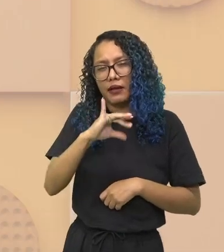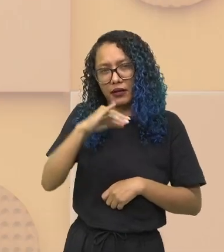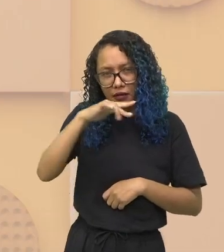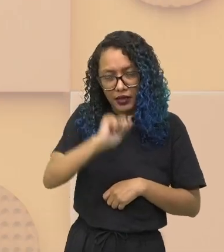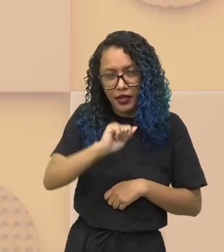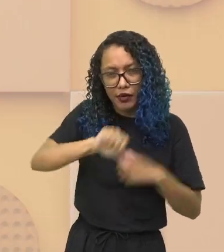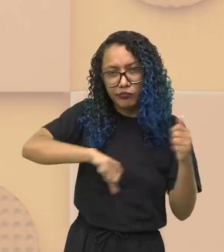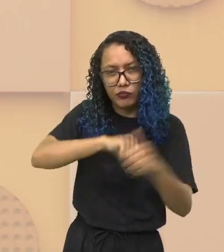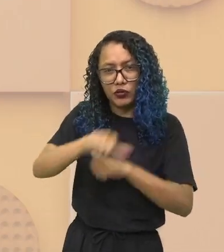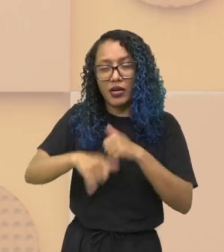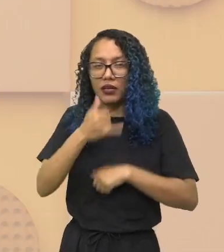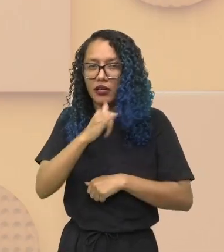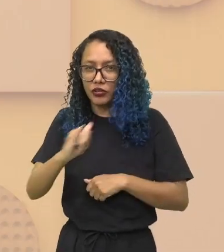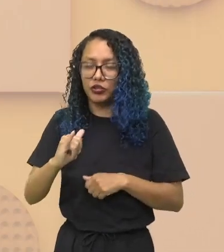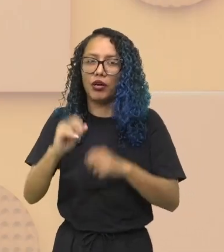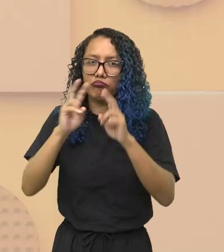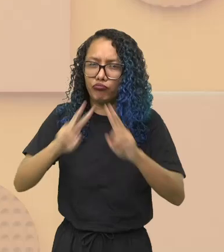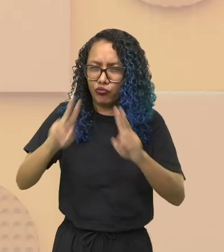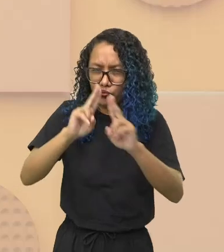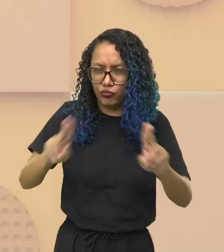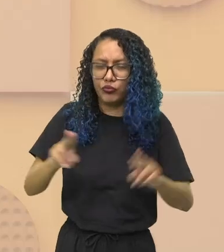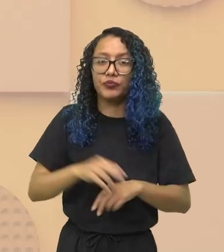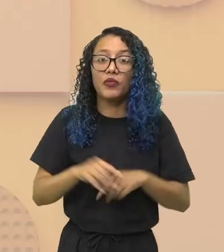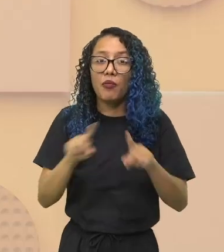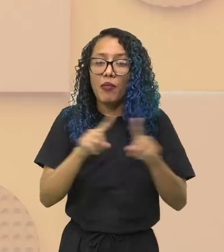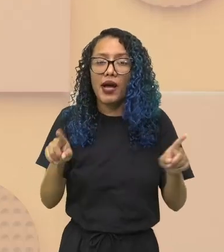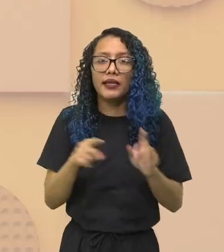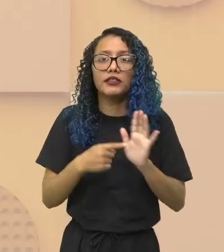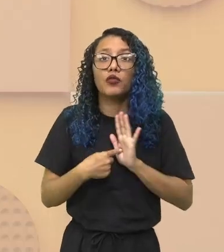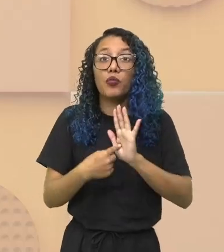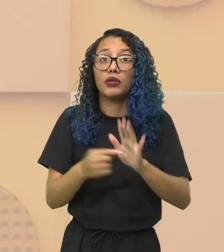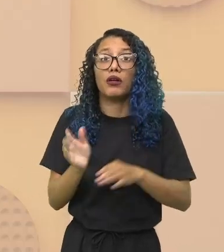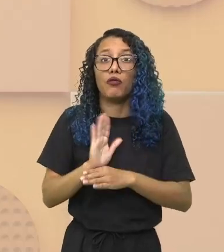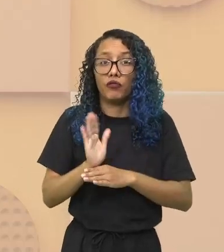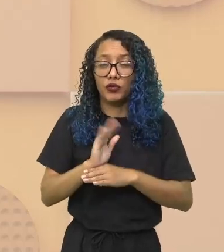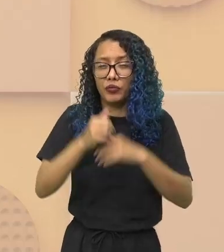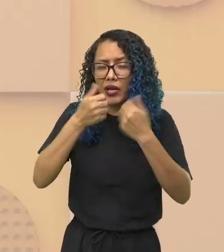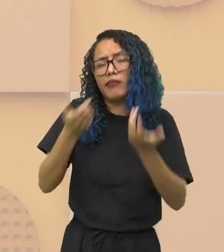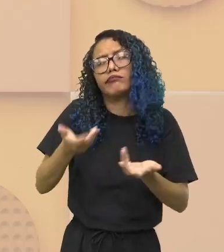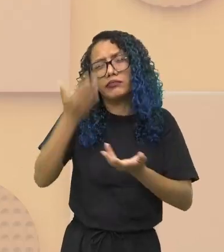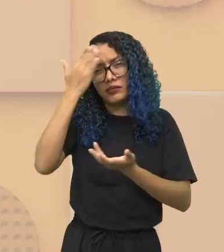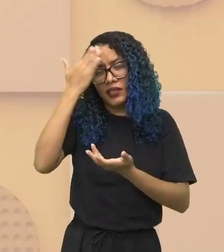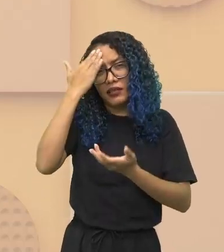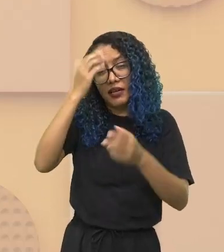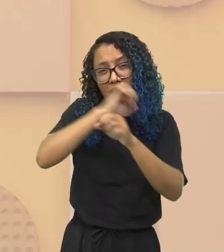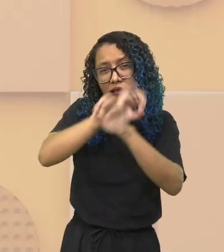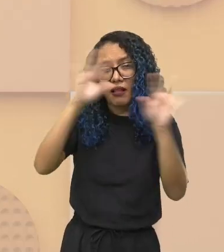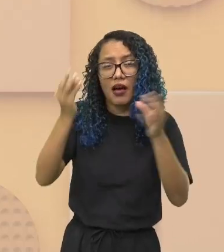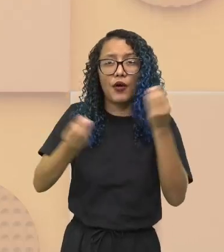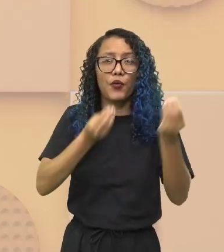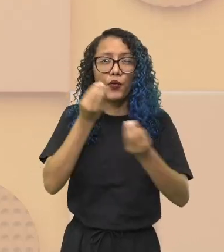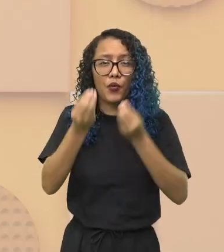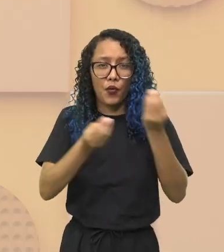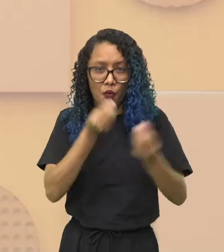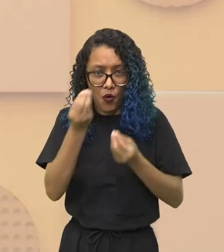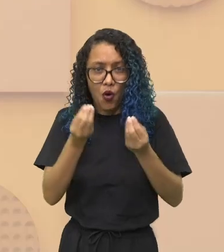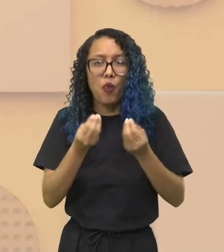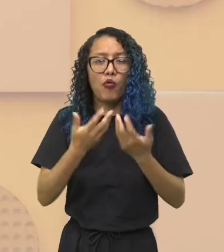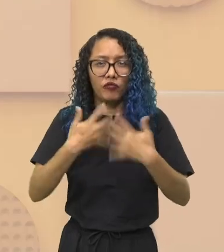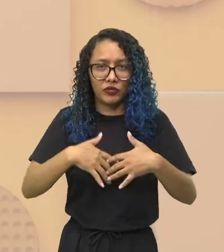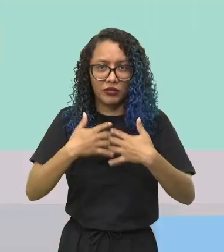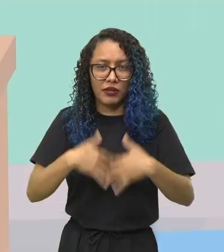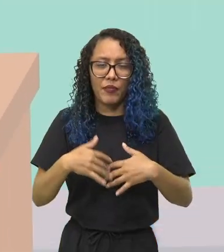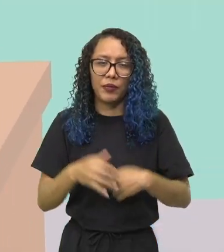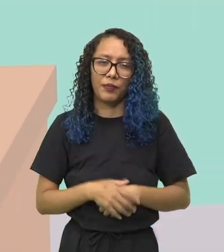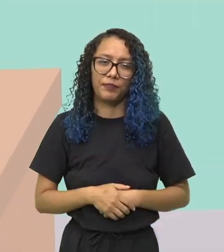eletricidade, certo? Mas a gente vai dar uma olhada nesse VT para entender mais sobre o funcionamento de uma energia